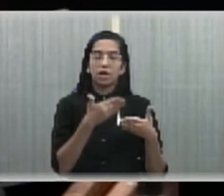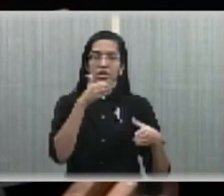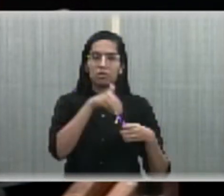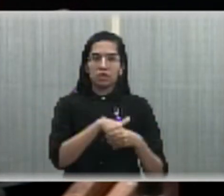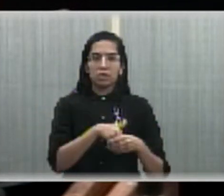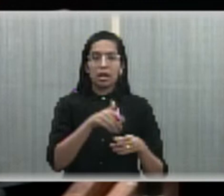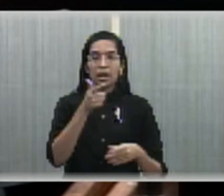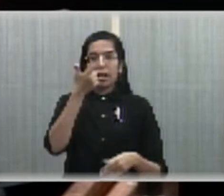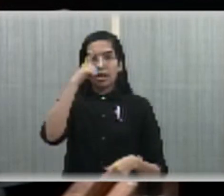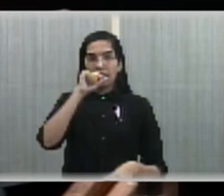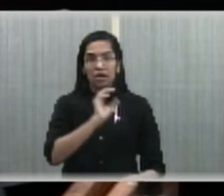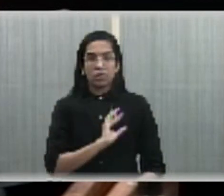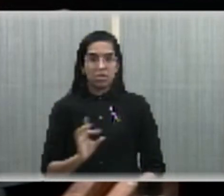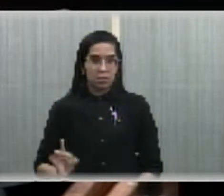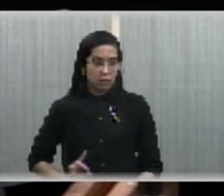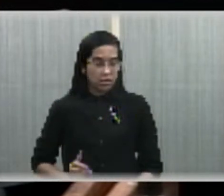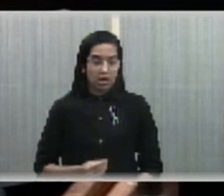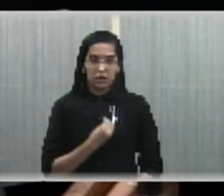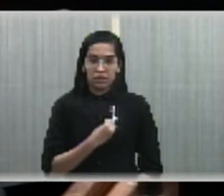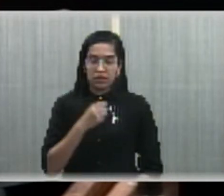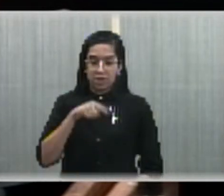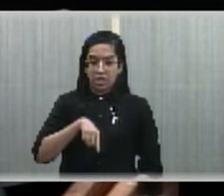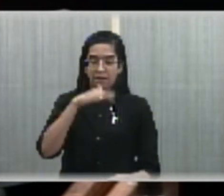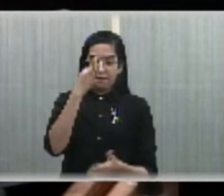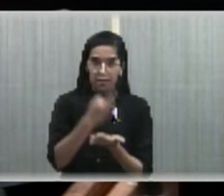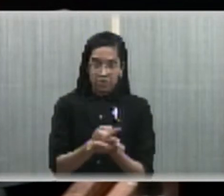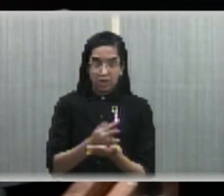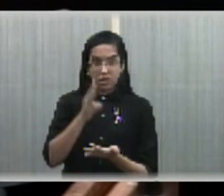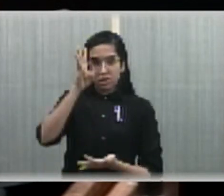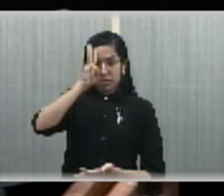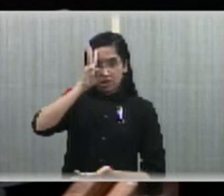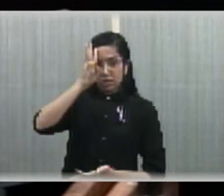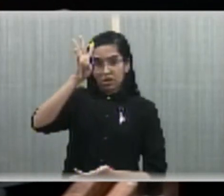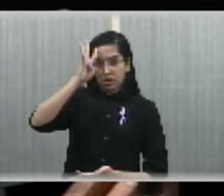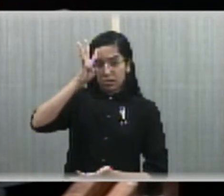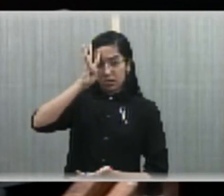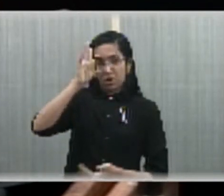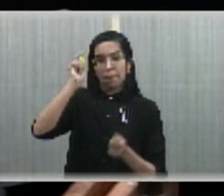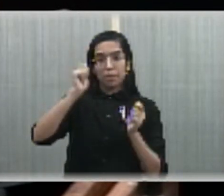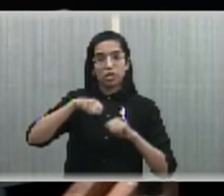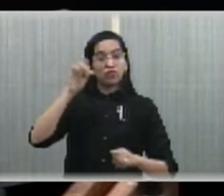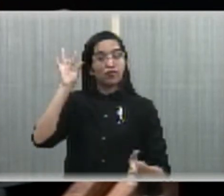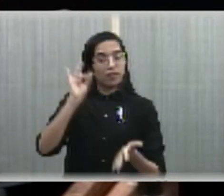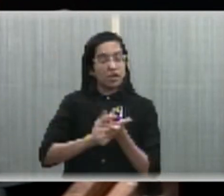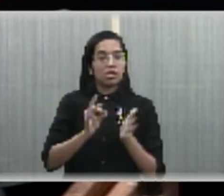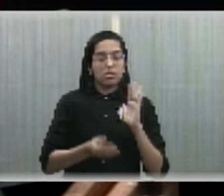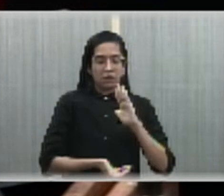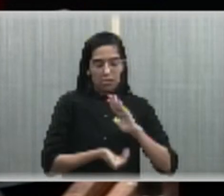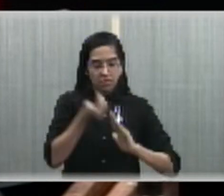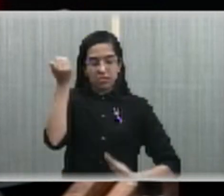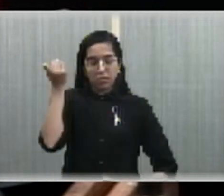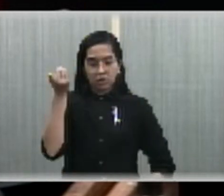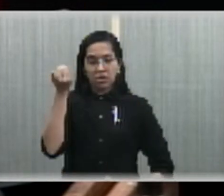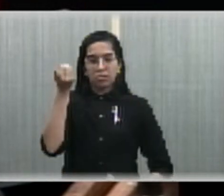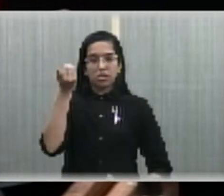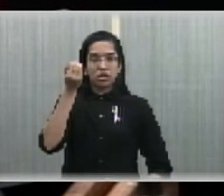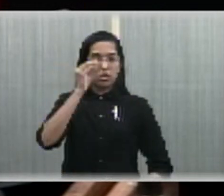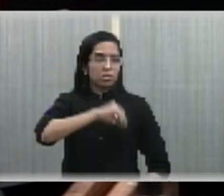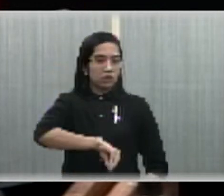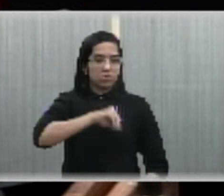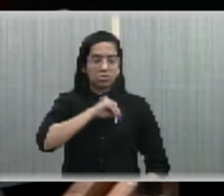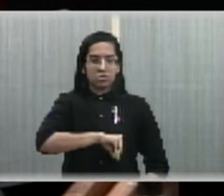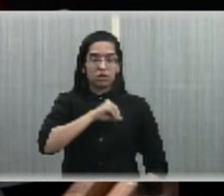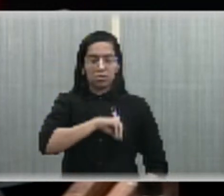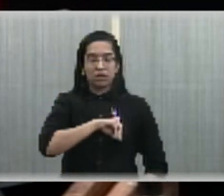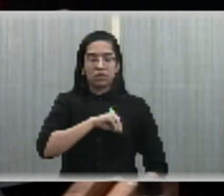aquele parlamentar que não viesse terça e quarta, que fosse descontado de verdade no salário deles. Esse é o meu apelo, que o povo,